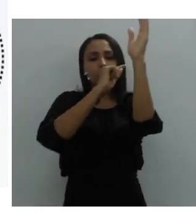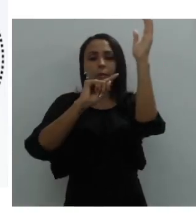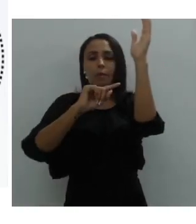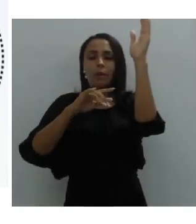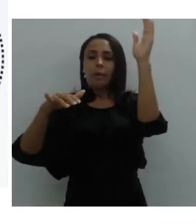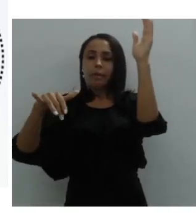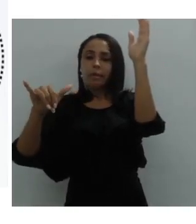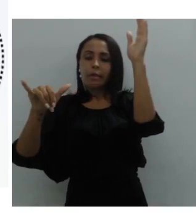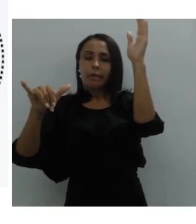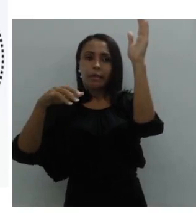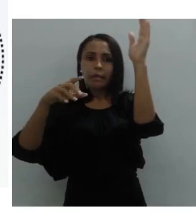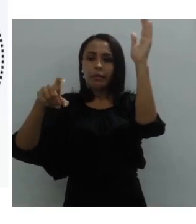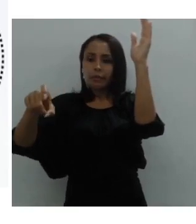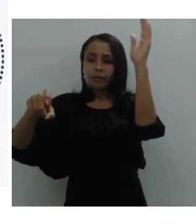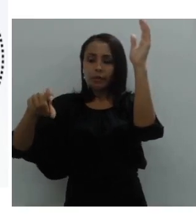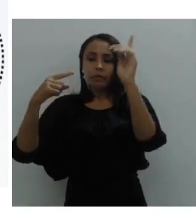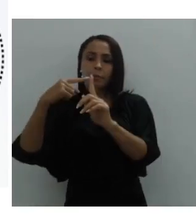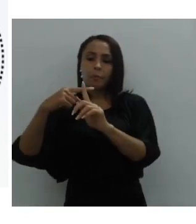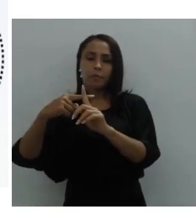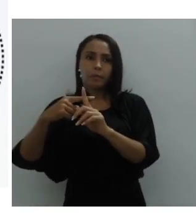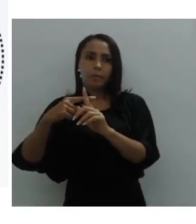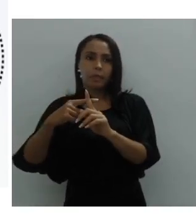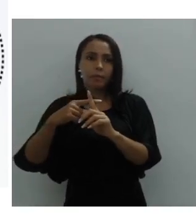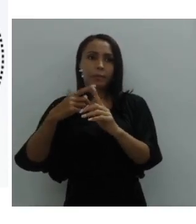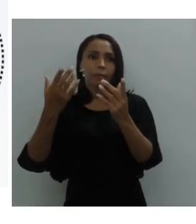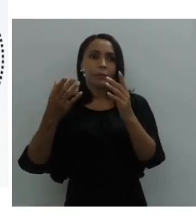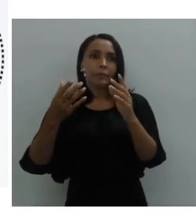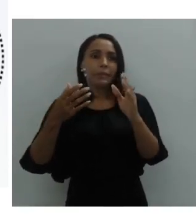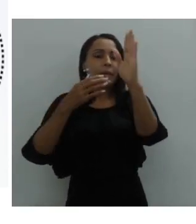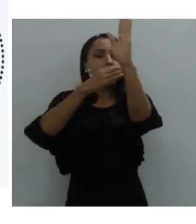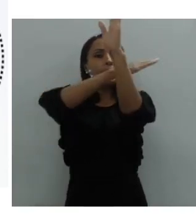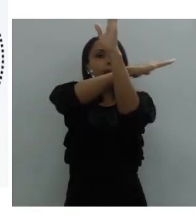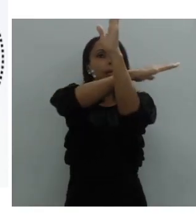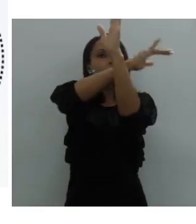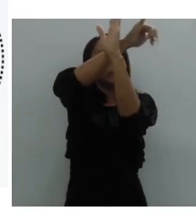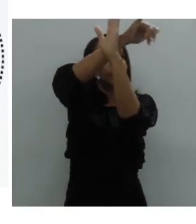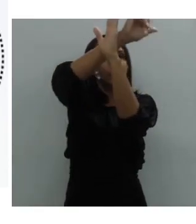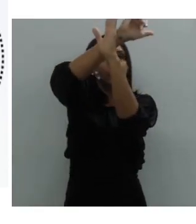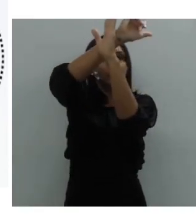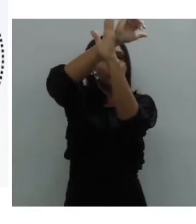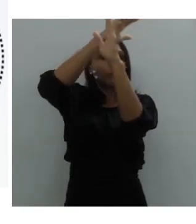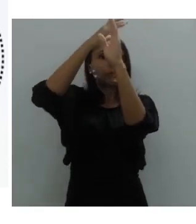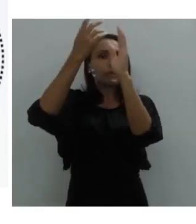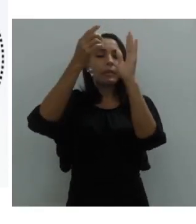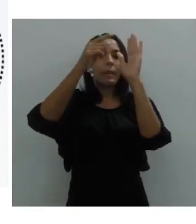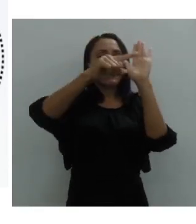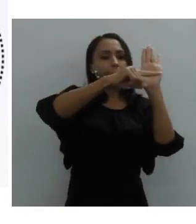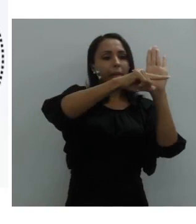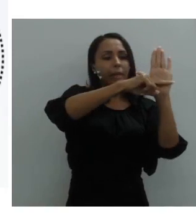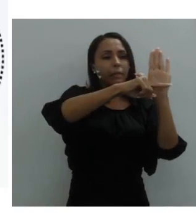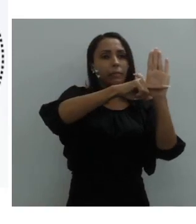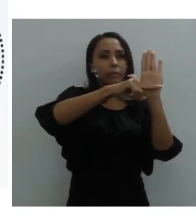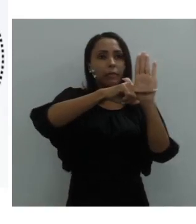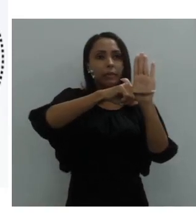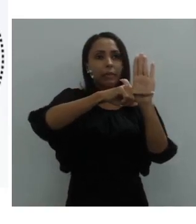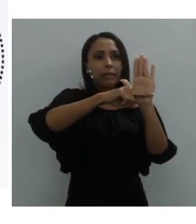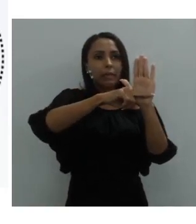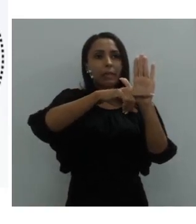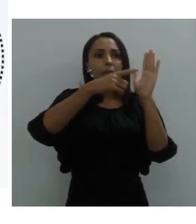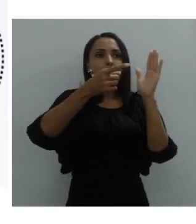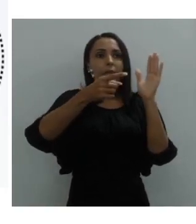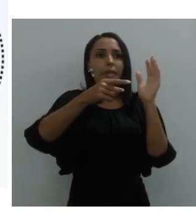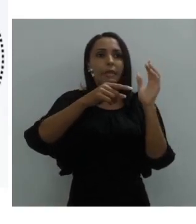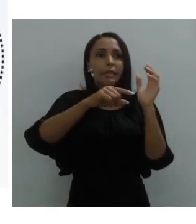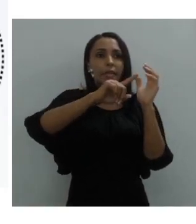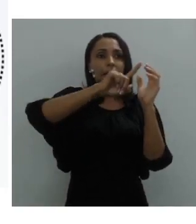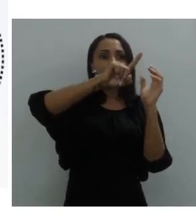você olha para o seu lado esquerdo, que tem o y, você vê que tem o sinal de menos entre parênteses e tem vírgula e o sinal